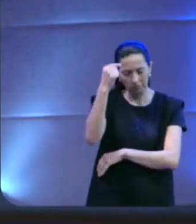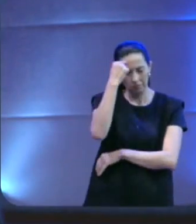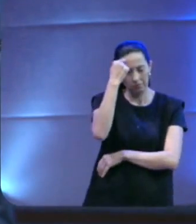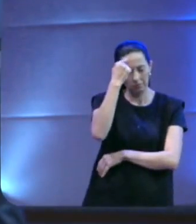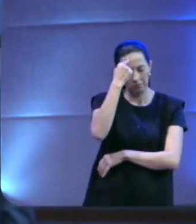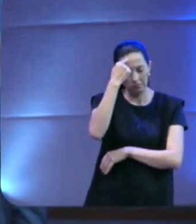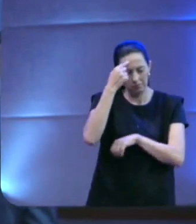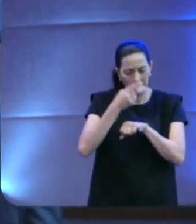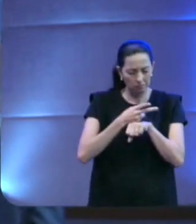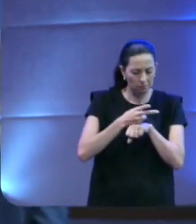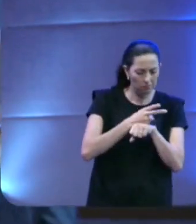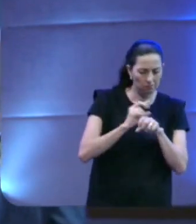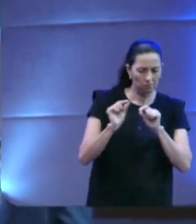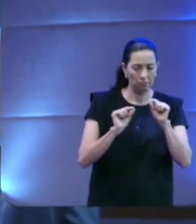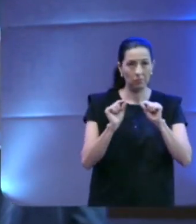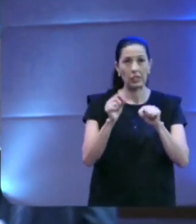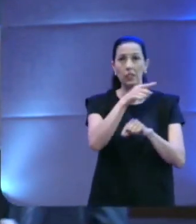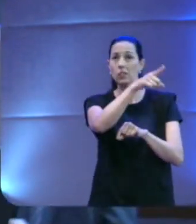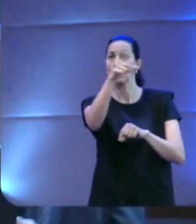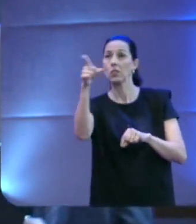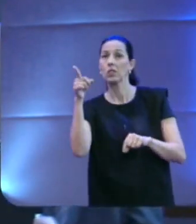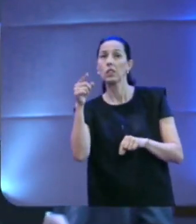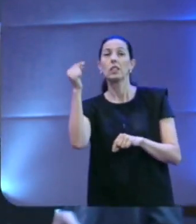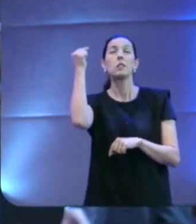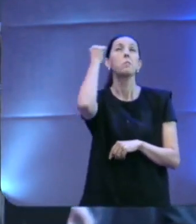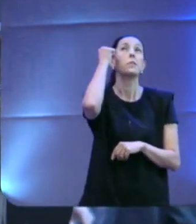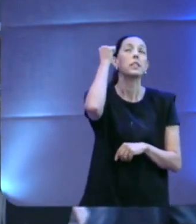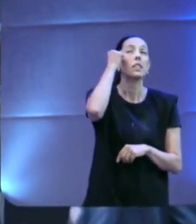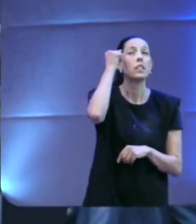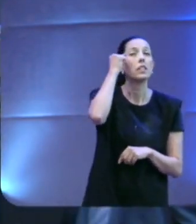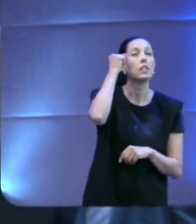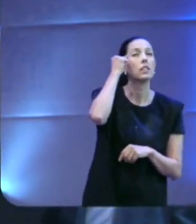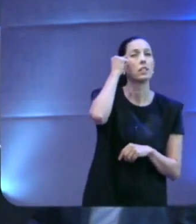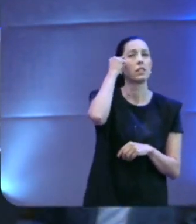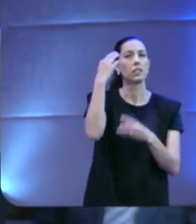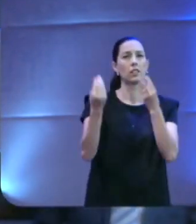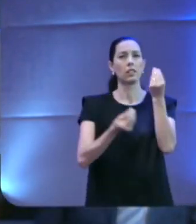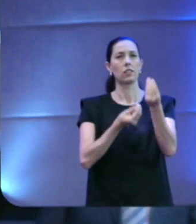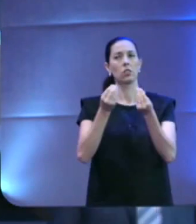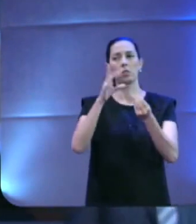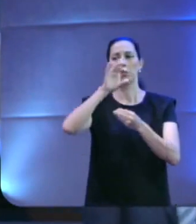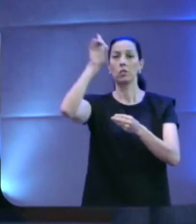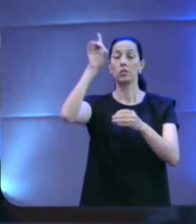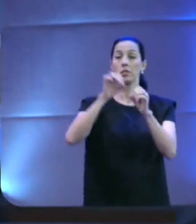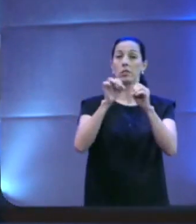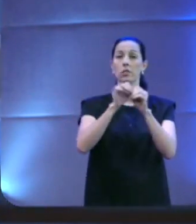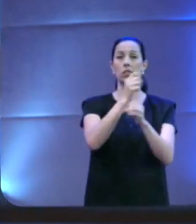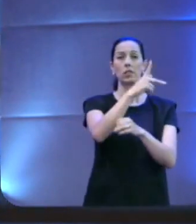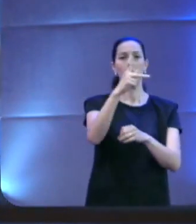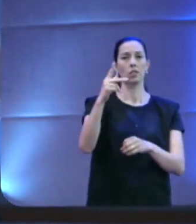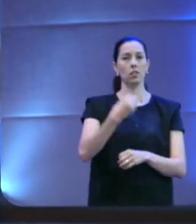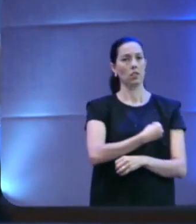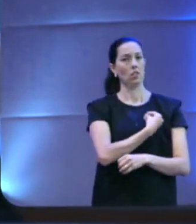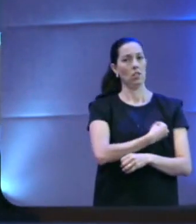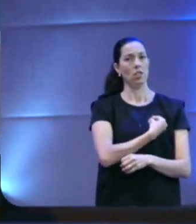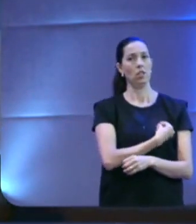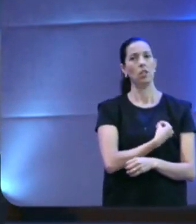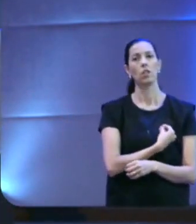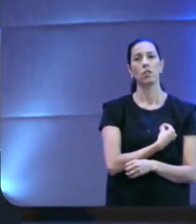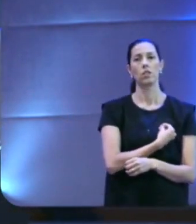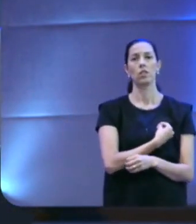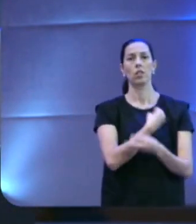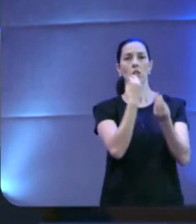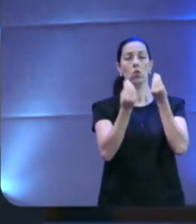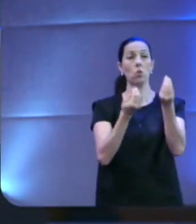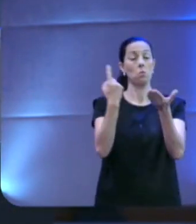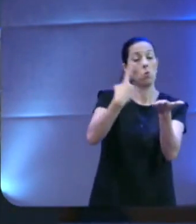cantamos esse hino, eu quero te convidar a refletir aquilo que Deus tem feito na sua vida, no seu ano, nos compromissos que você fez com